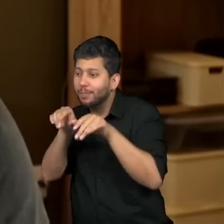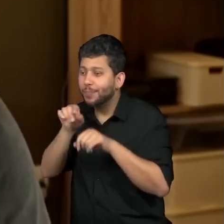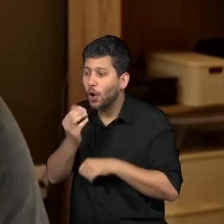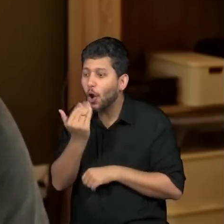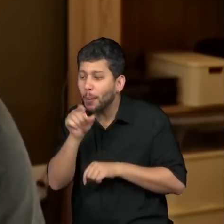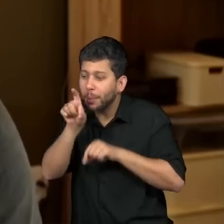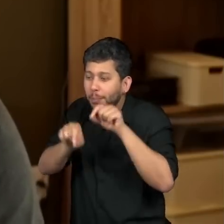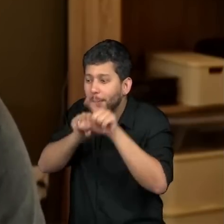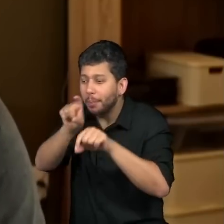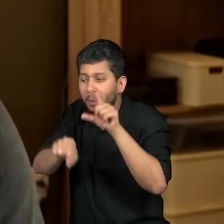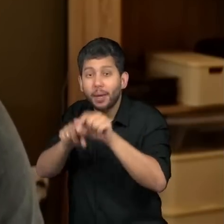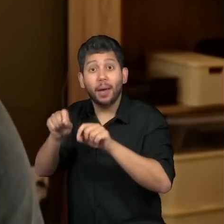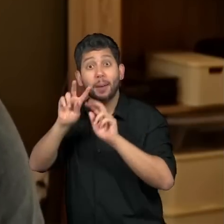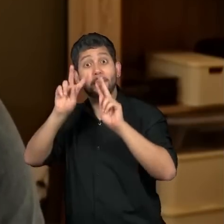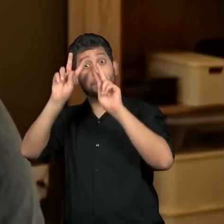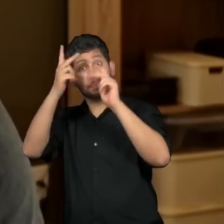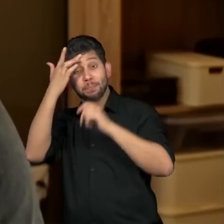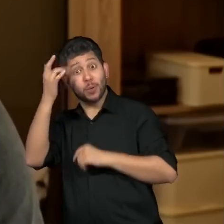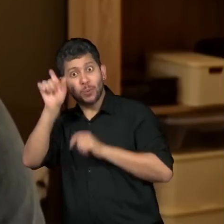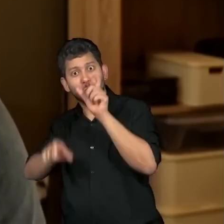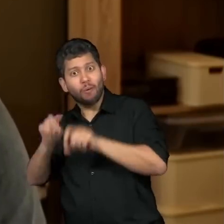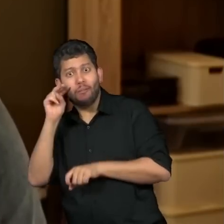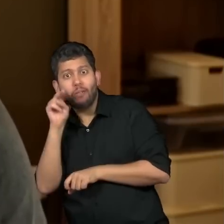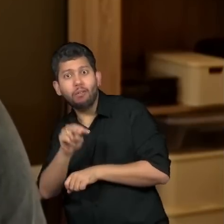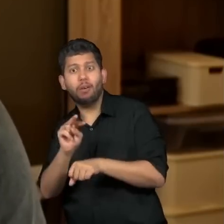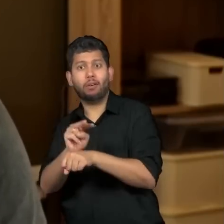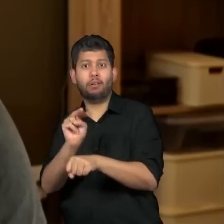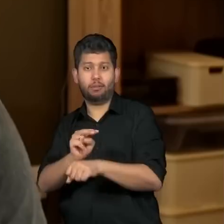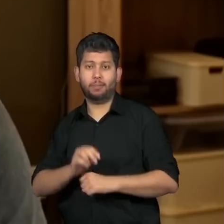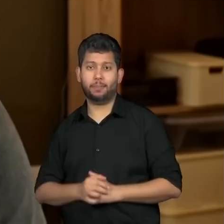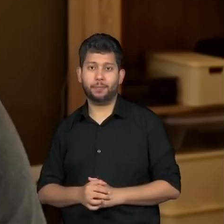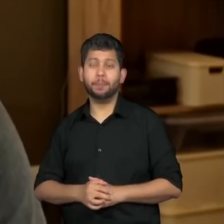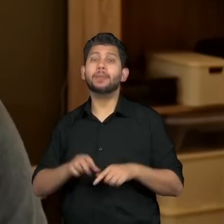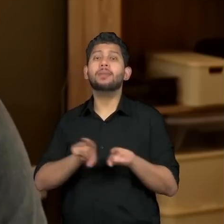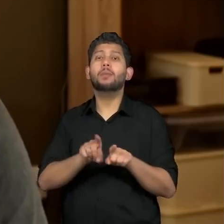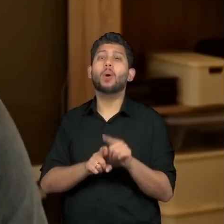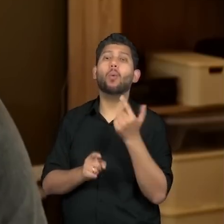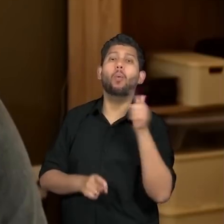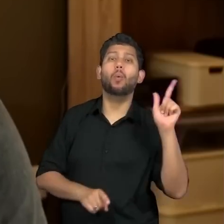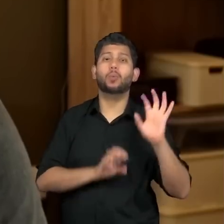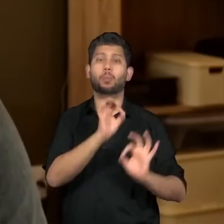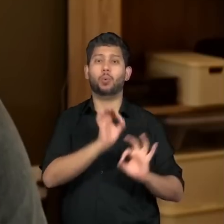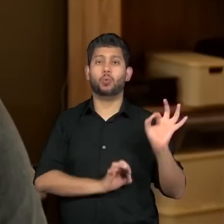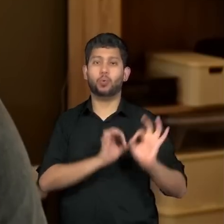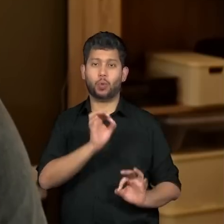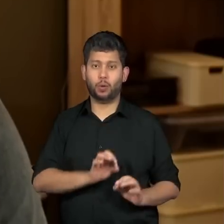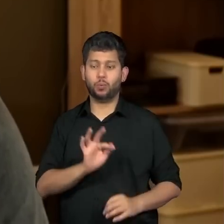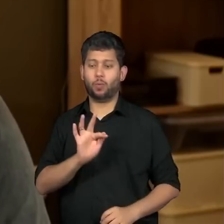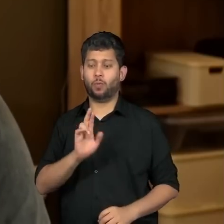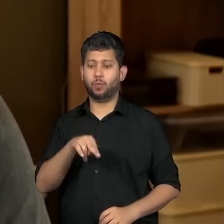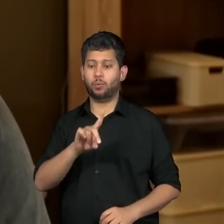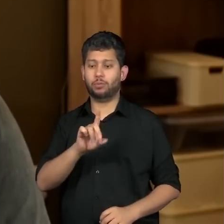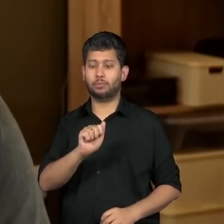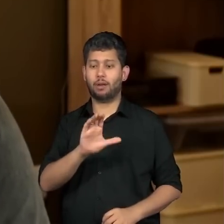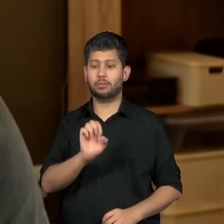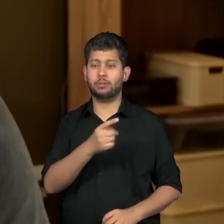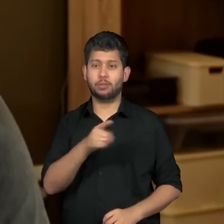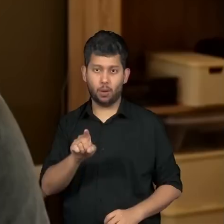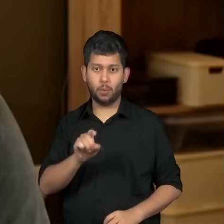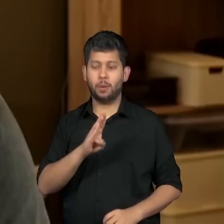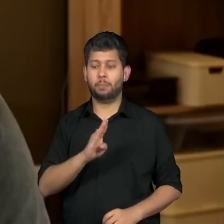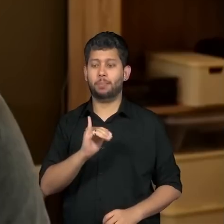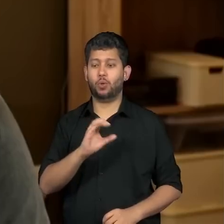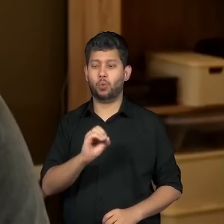tentar divulgar entre as pessoas as araras. Também conhecemos o projeto da Fundação Biodiversitas, que é a proteção